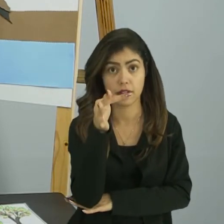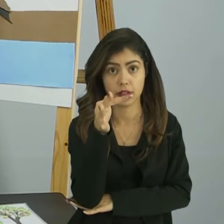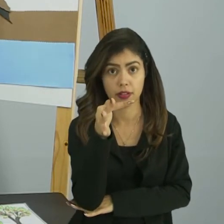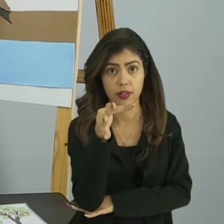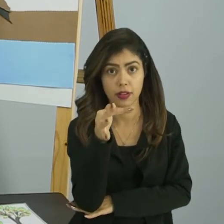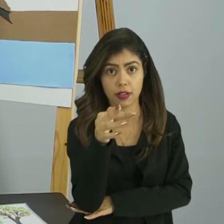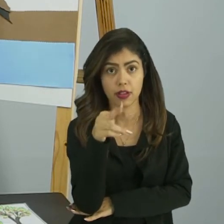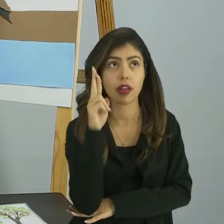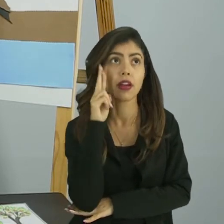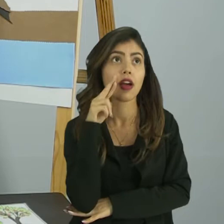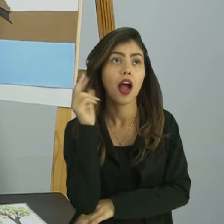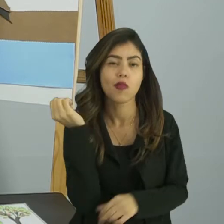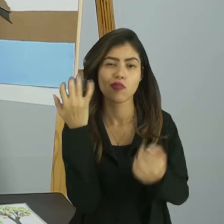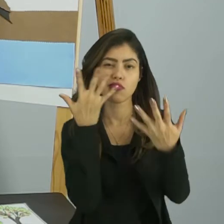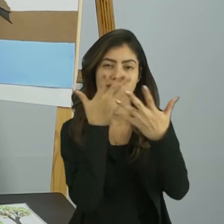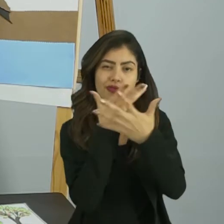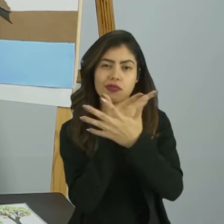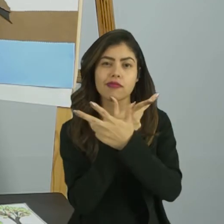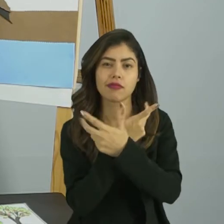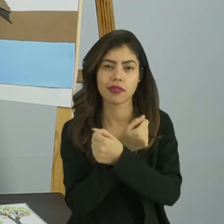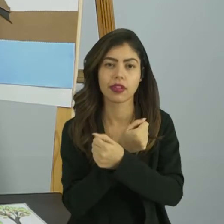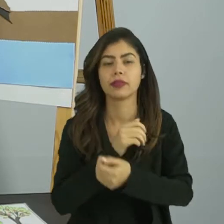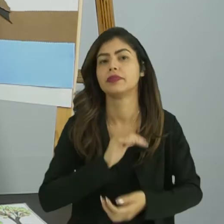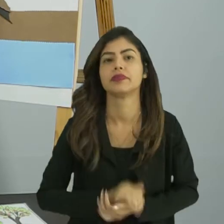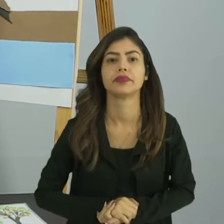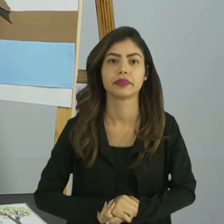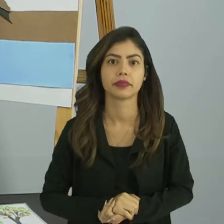está bem florida, né? Bem viva,